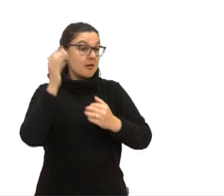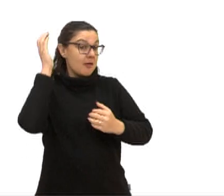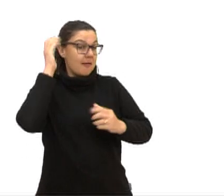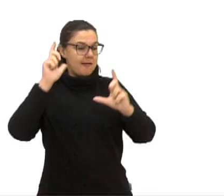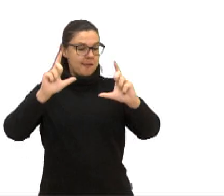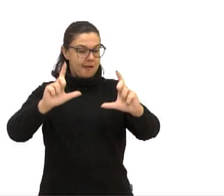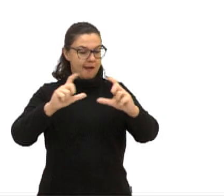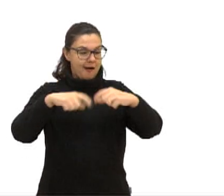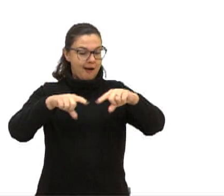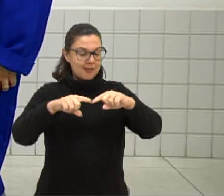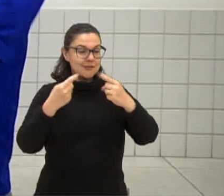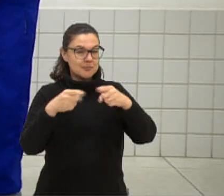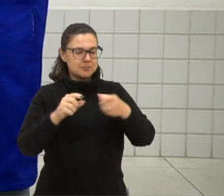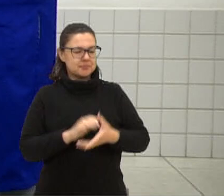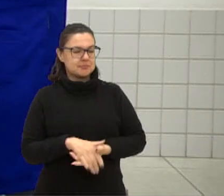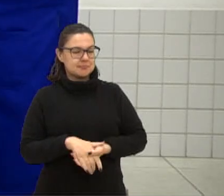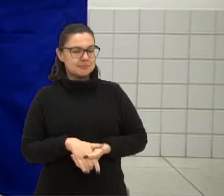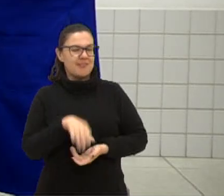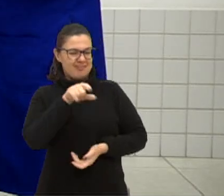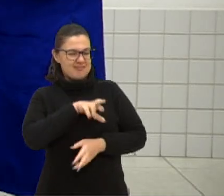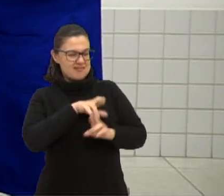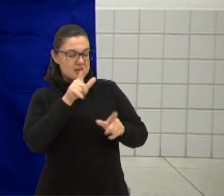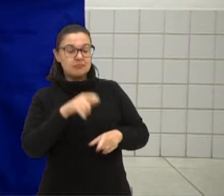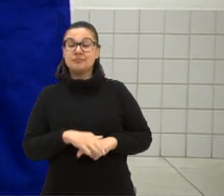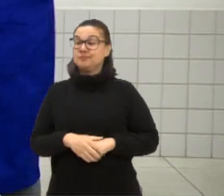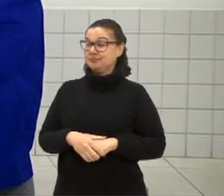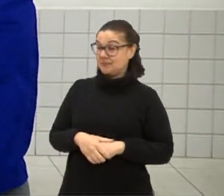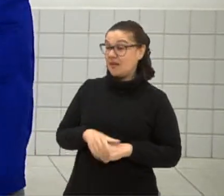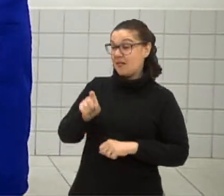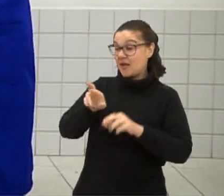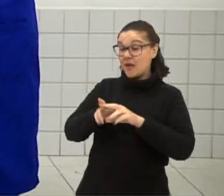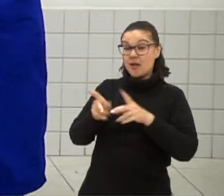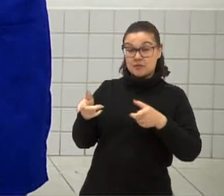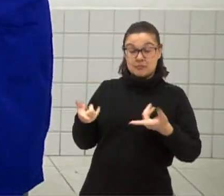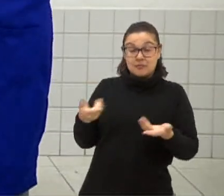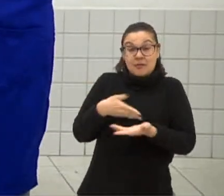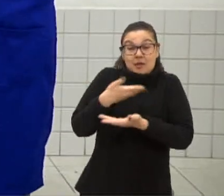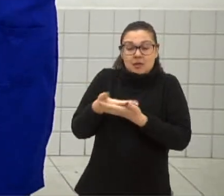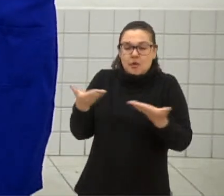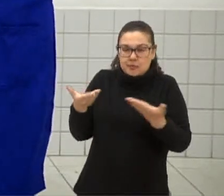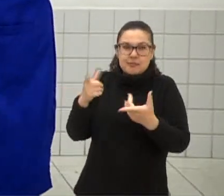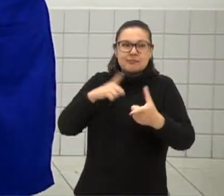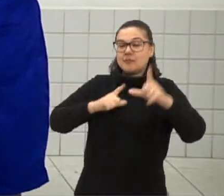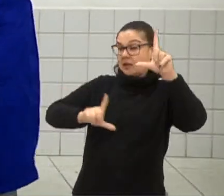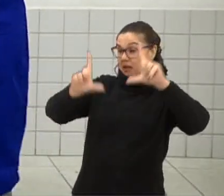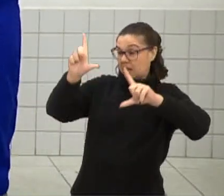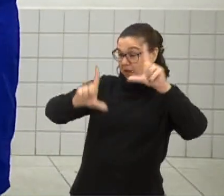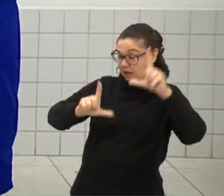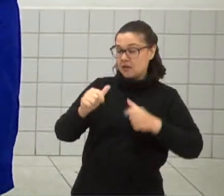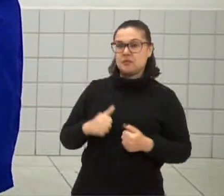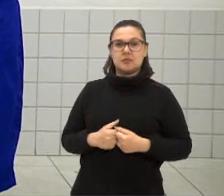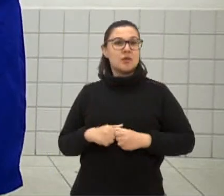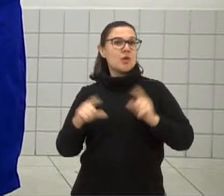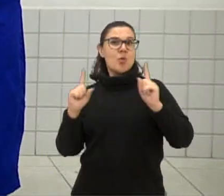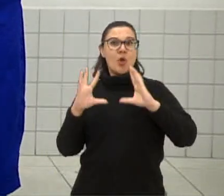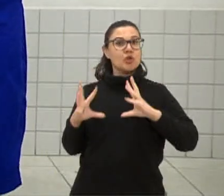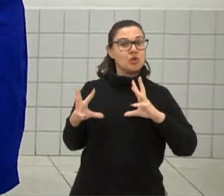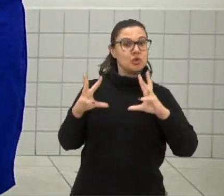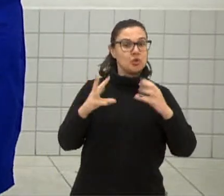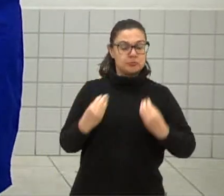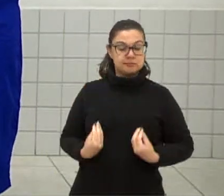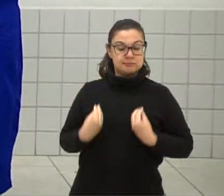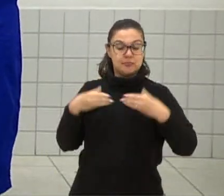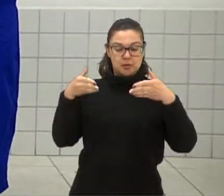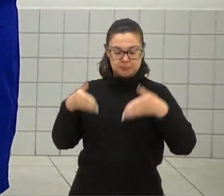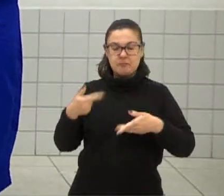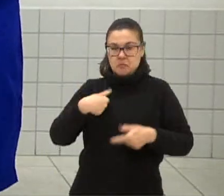meio estranho ver isso, né? É diferente, né? Hoje em dia, até a questão da televisão, nem todo mundo fica ali presente. Eu